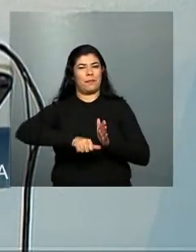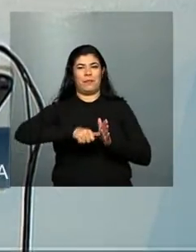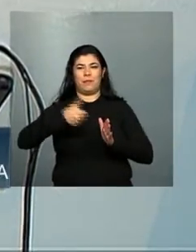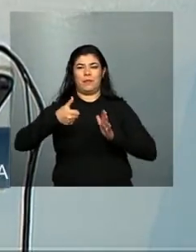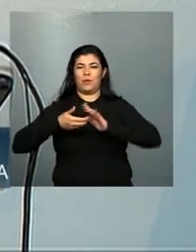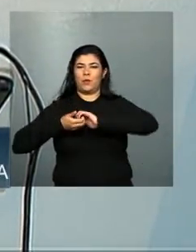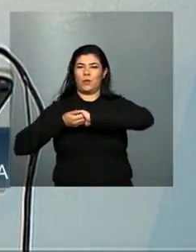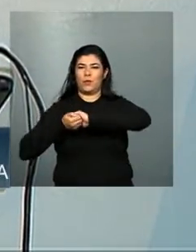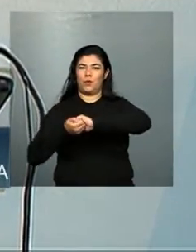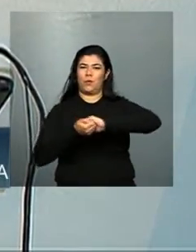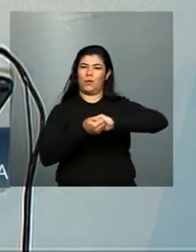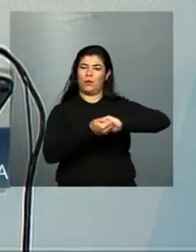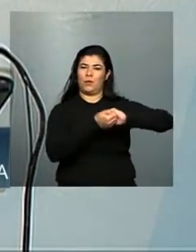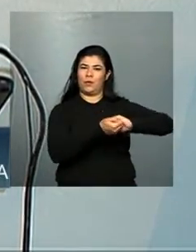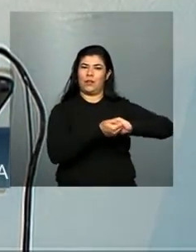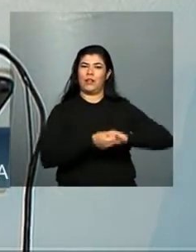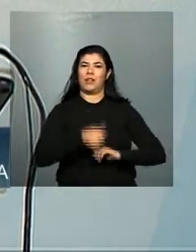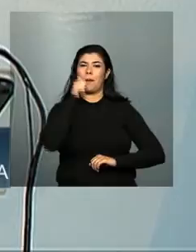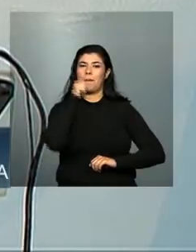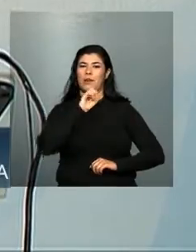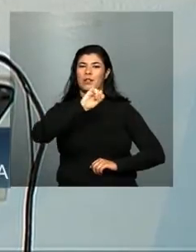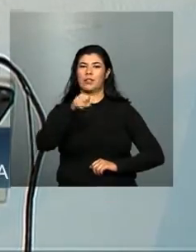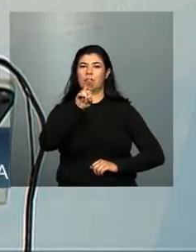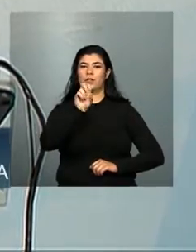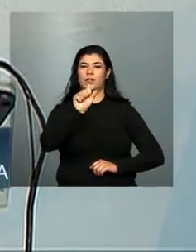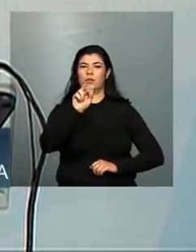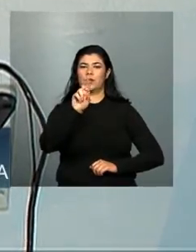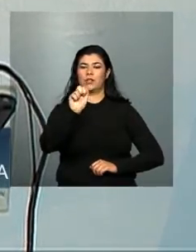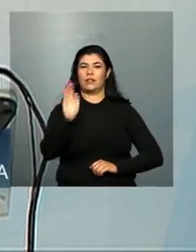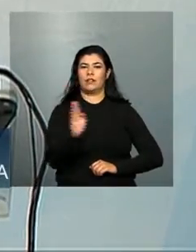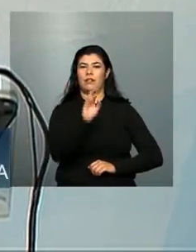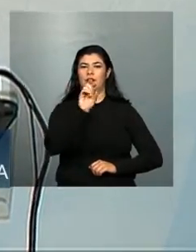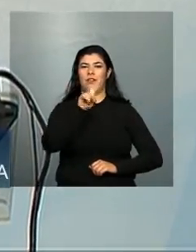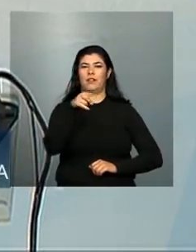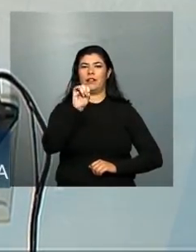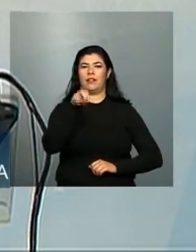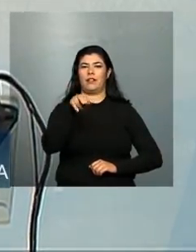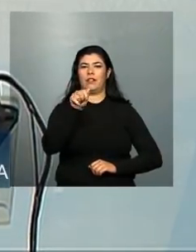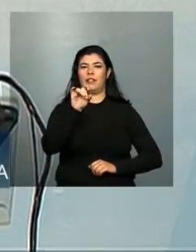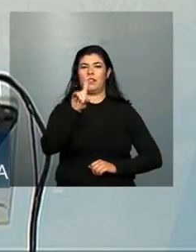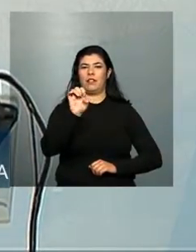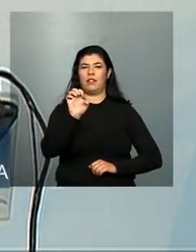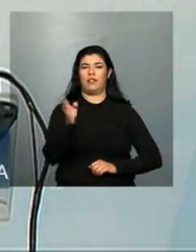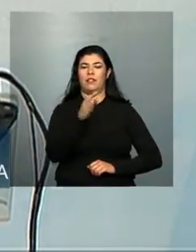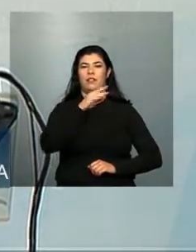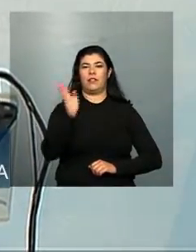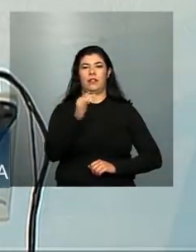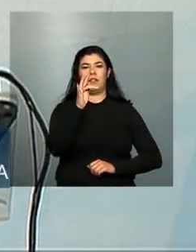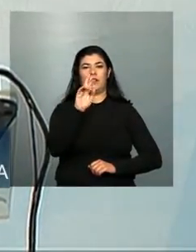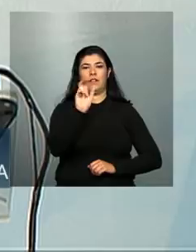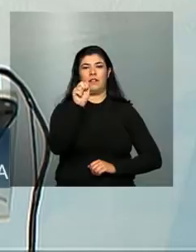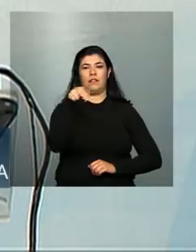cumprimentando aqui a Jussara, a Zenaide, a Francisca, a